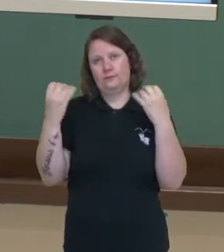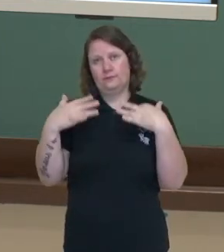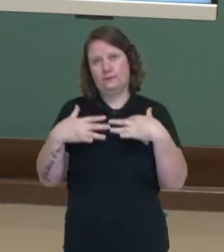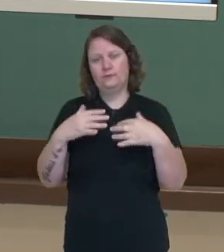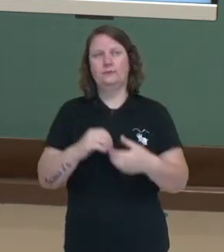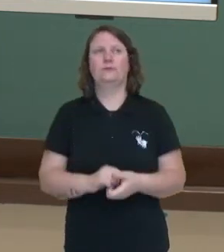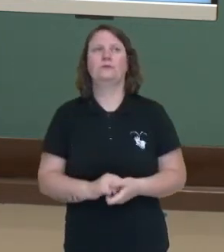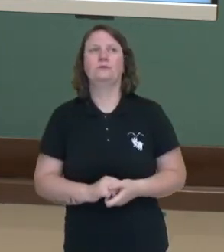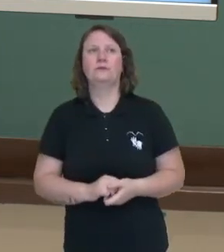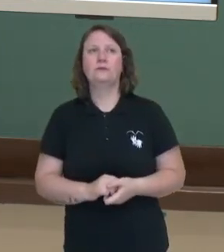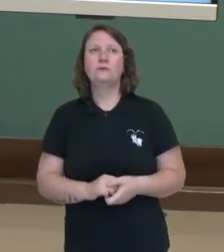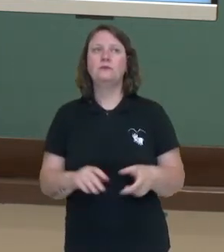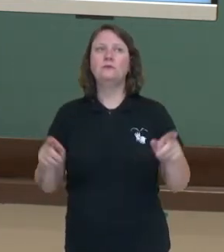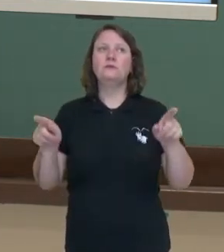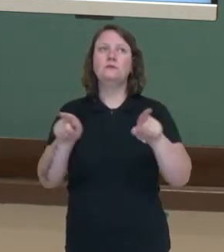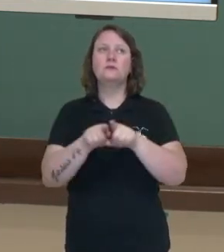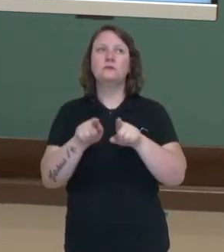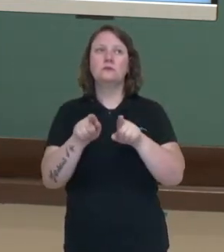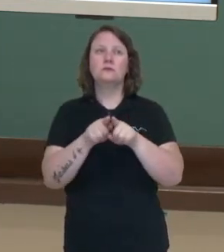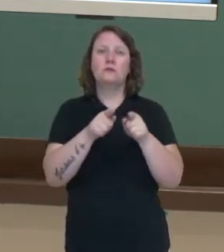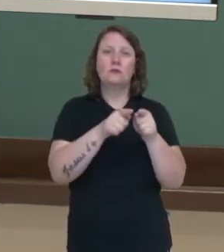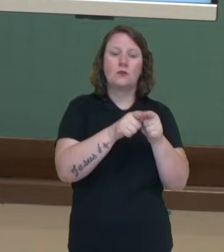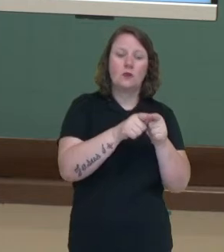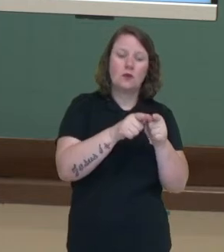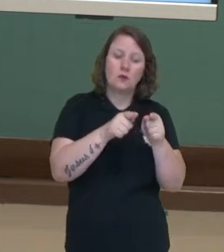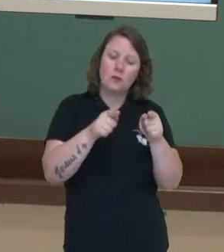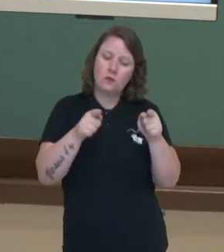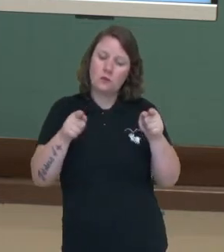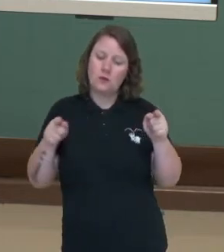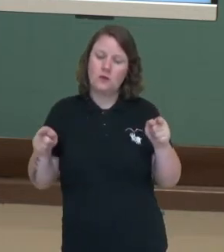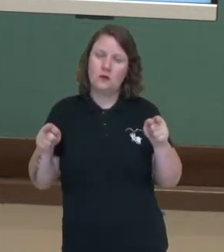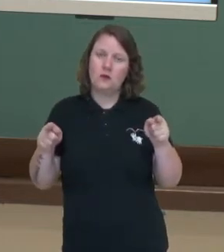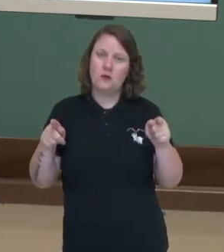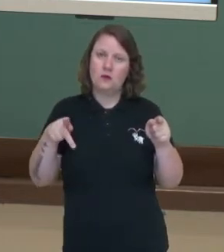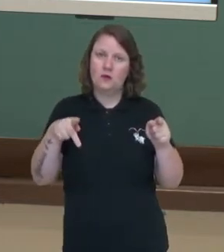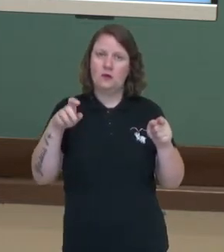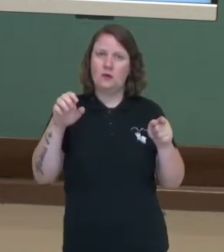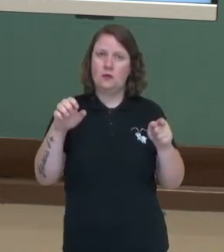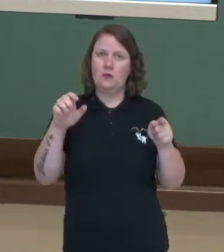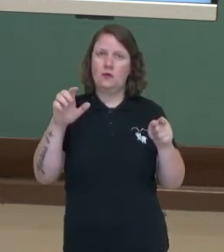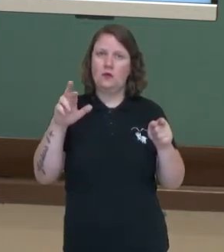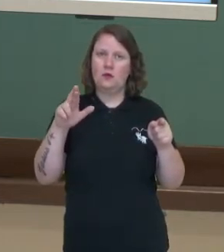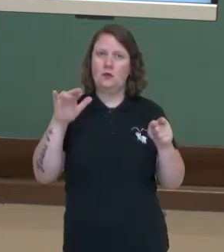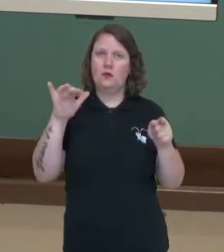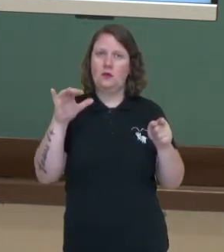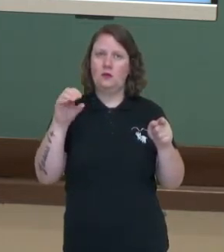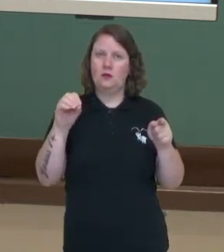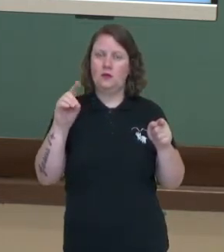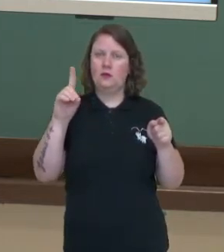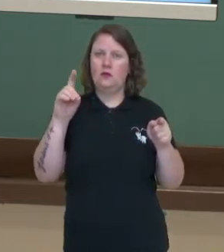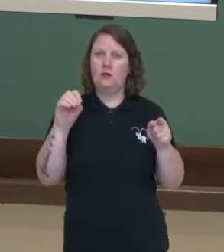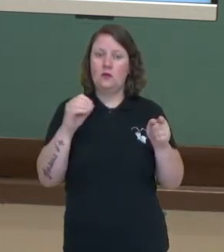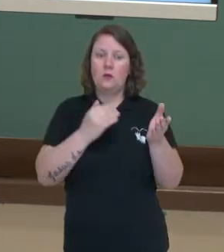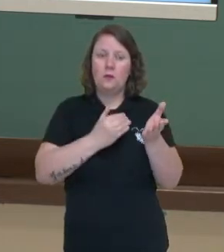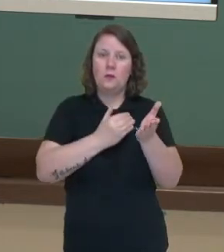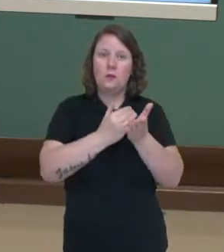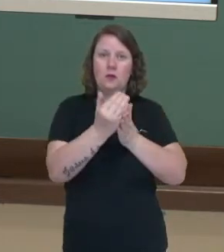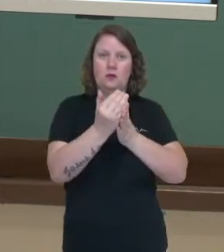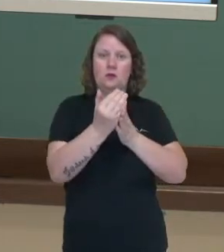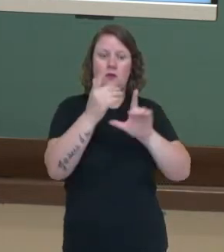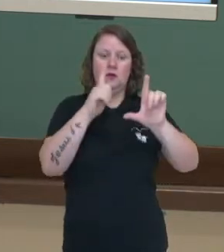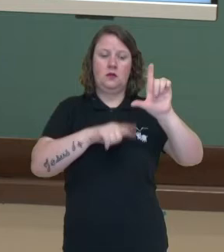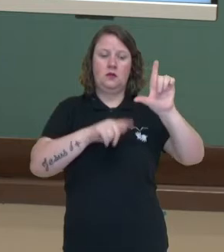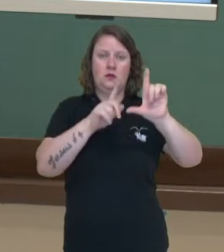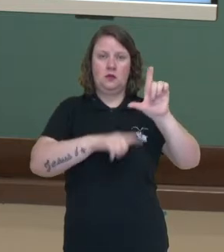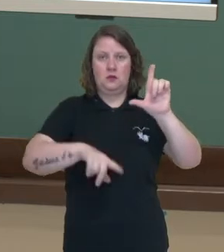orações. E ainda, o período. Nós podemos verificar o período pelo início da letra maiúscula e pela